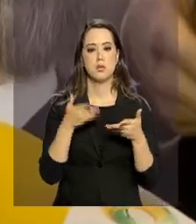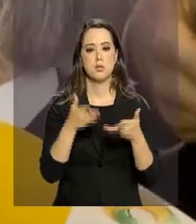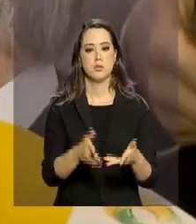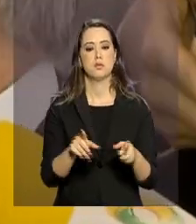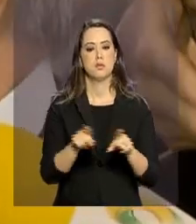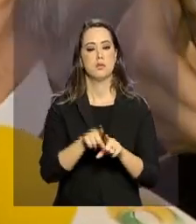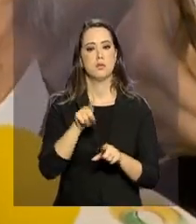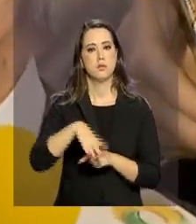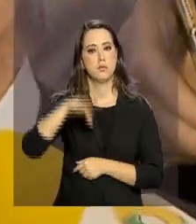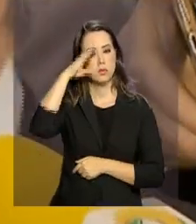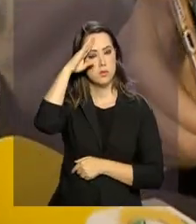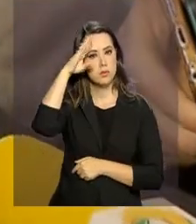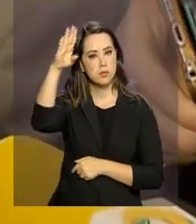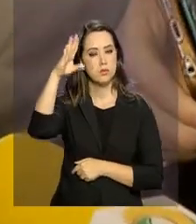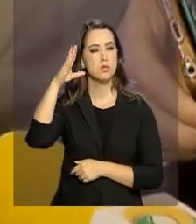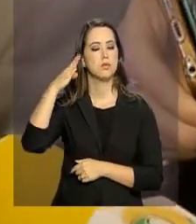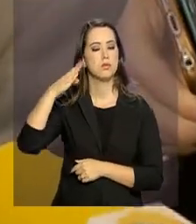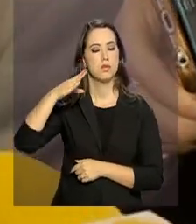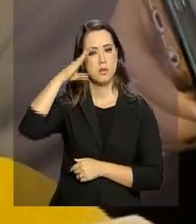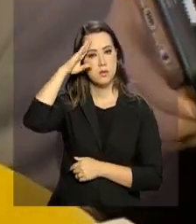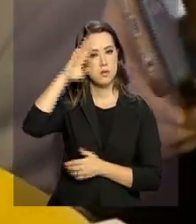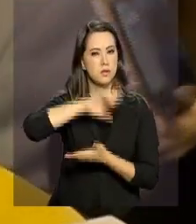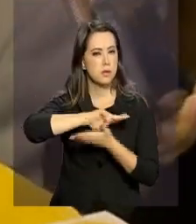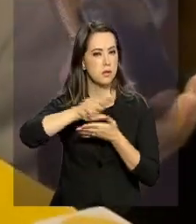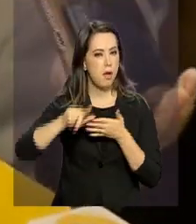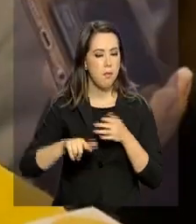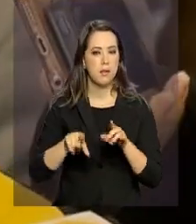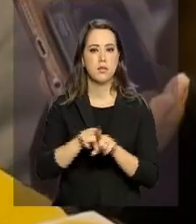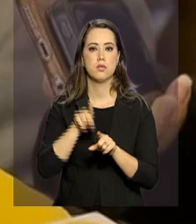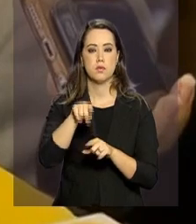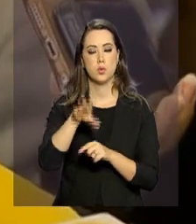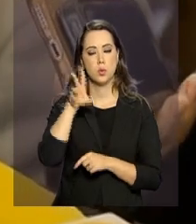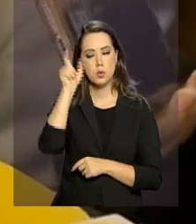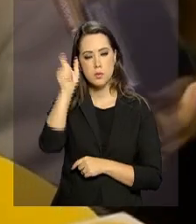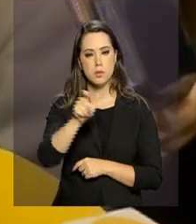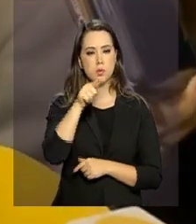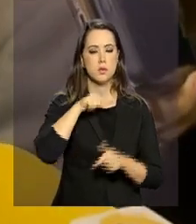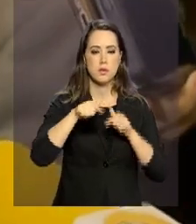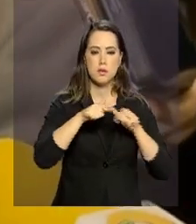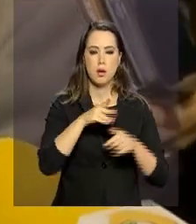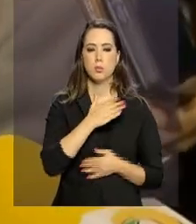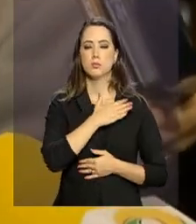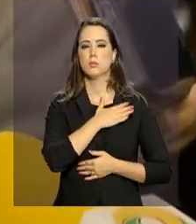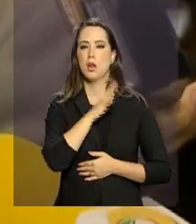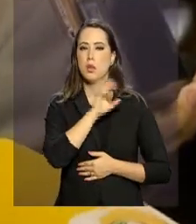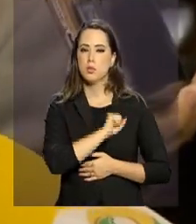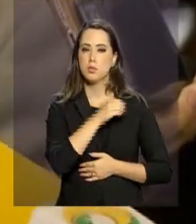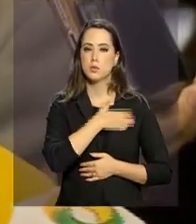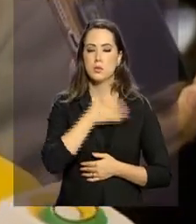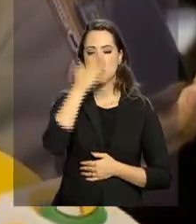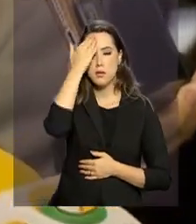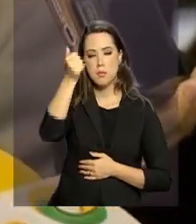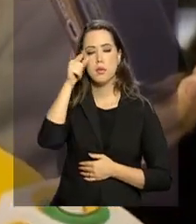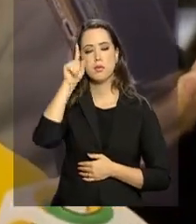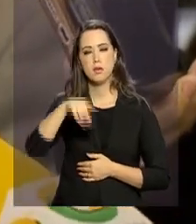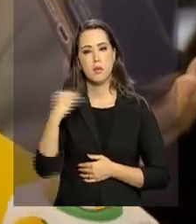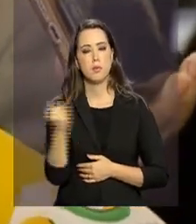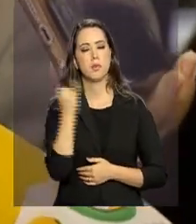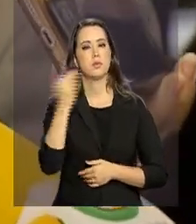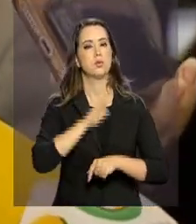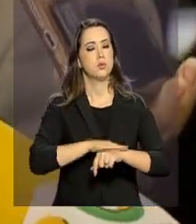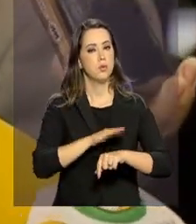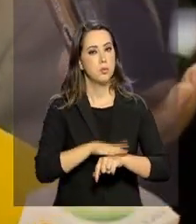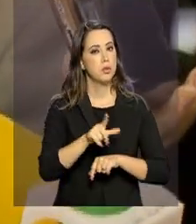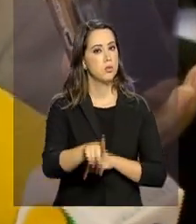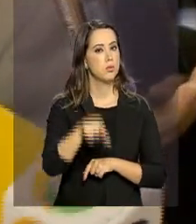matéria as forças armadas enfim todos aqueles que patriótica mente sabem que este é um grande momento para o país que é o momento de escolher